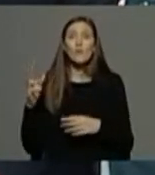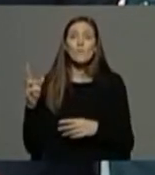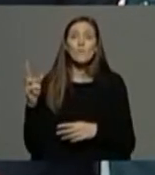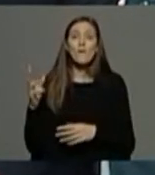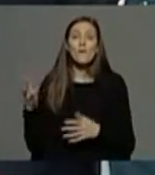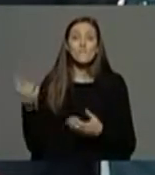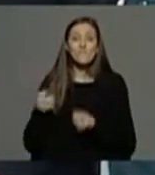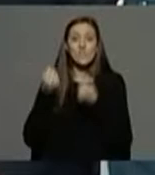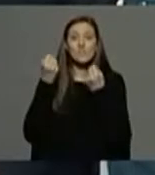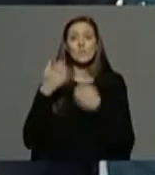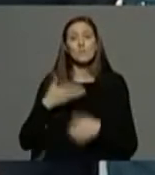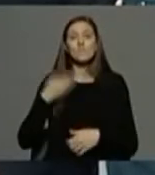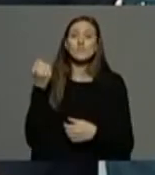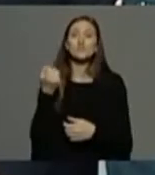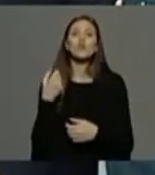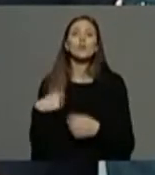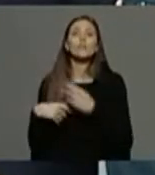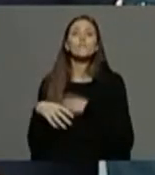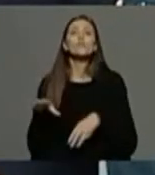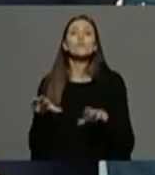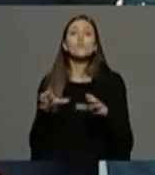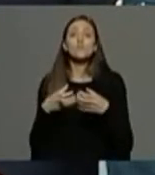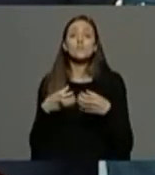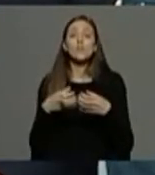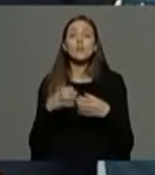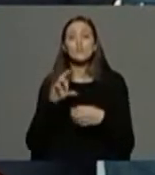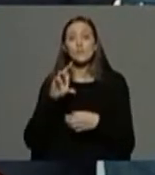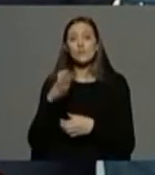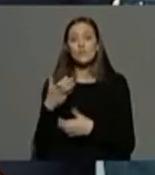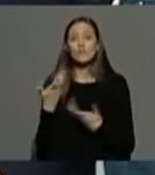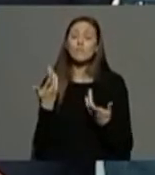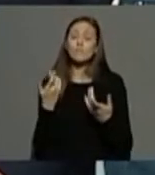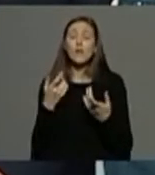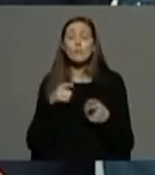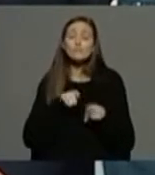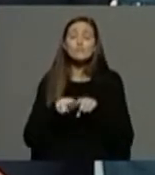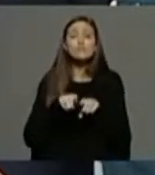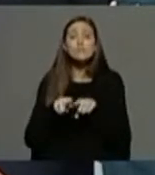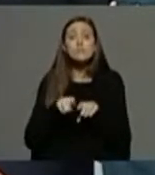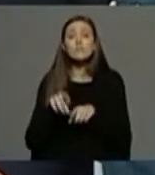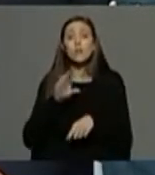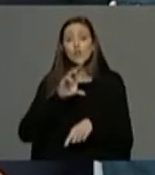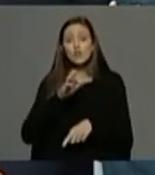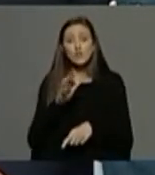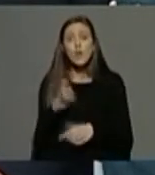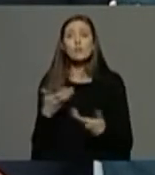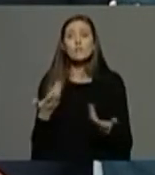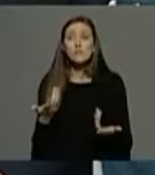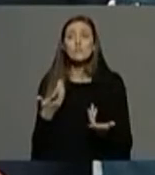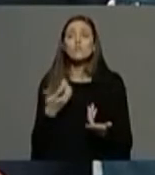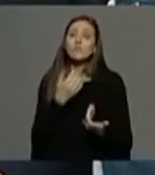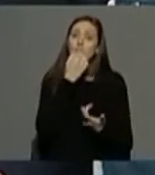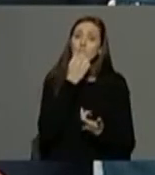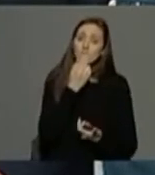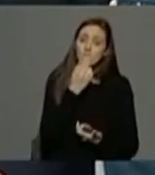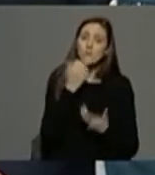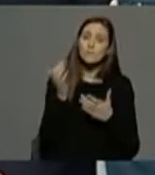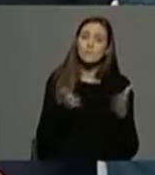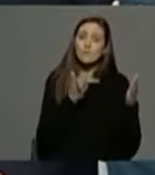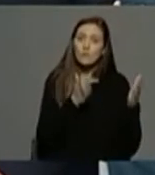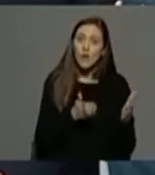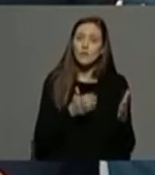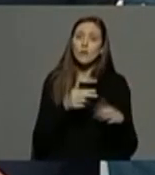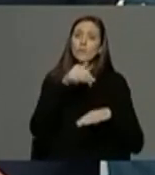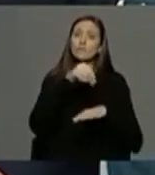fica no conselho regional daquela que é intenção da comissão política nacional é que nós sentimos juntos agradados por um lado que esta é uma posição